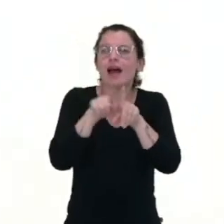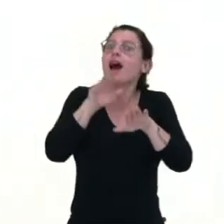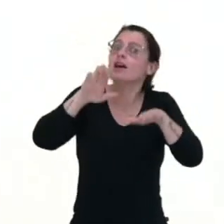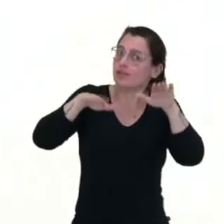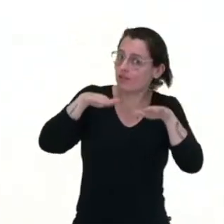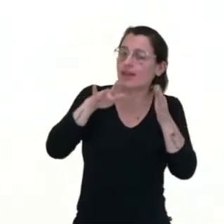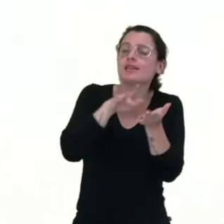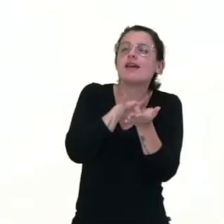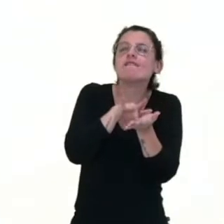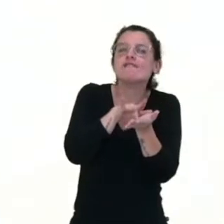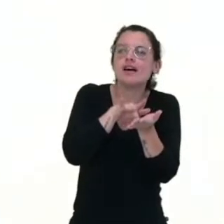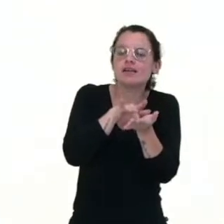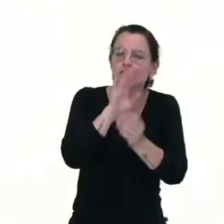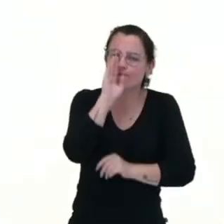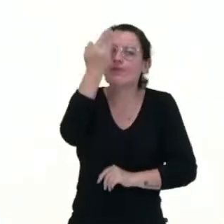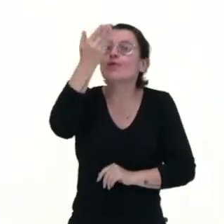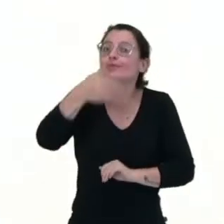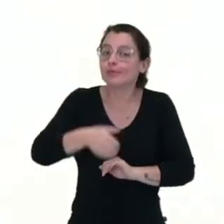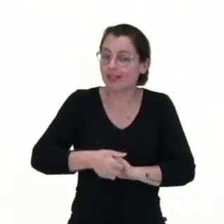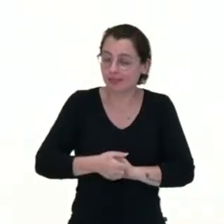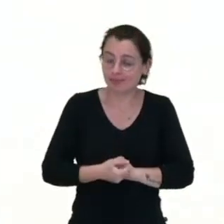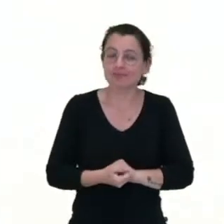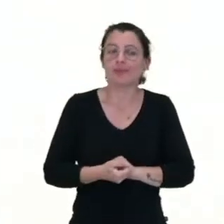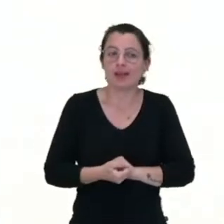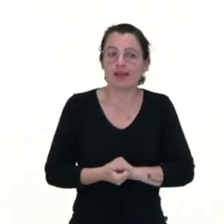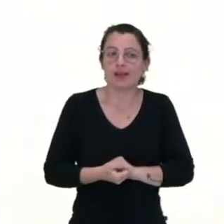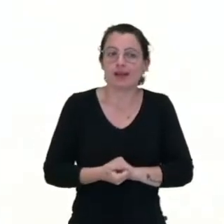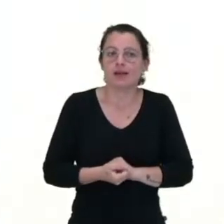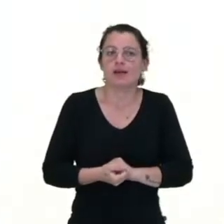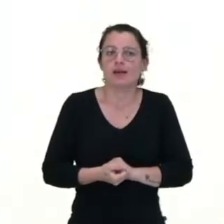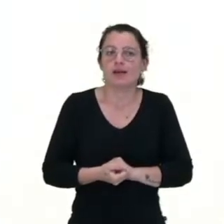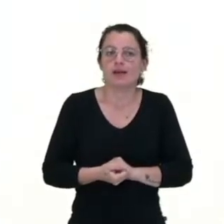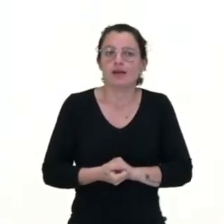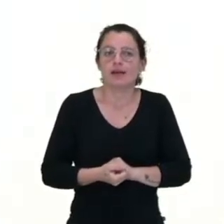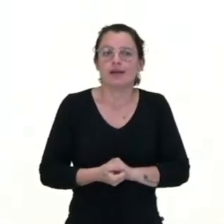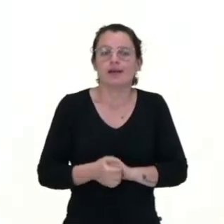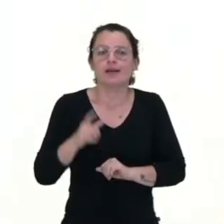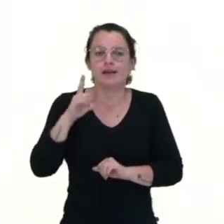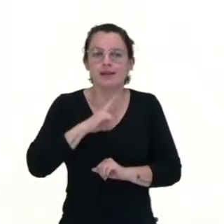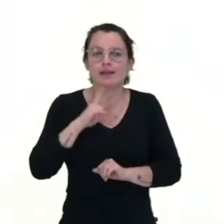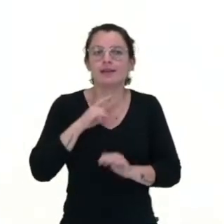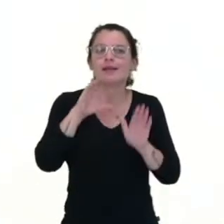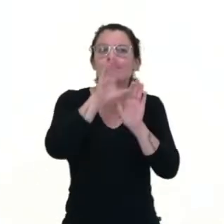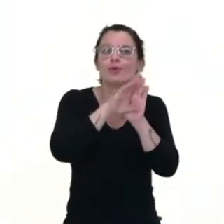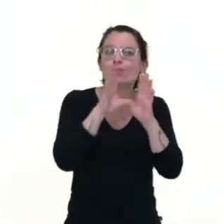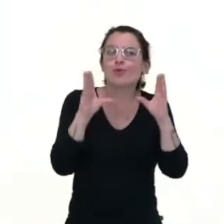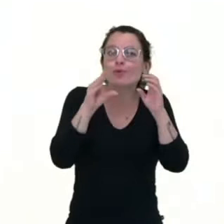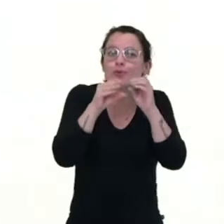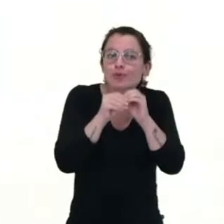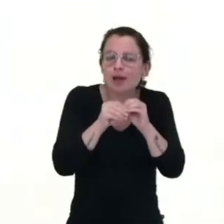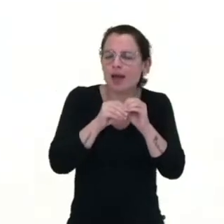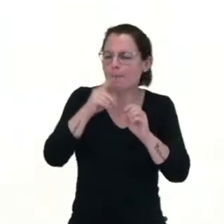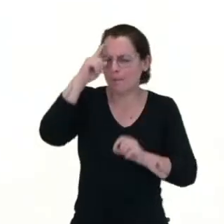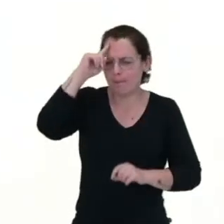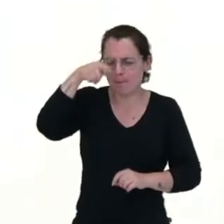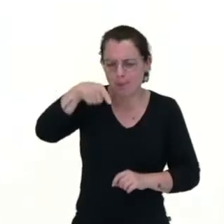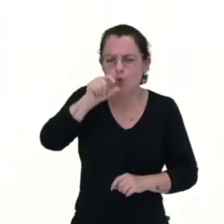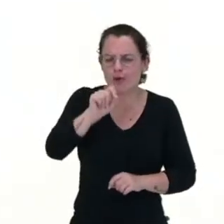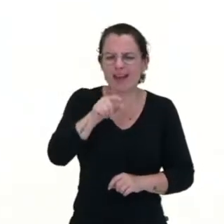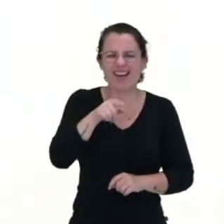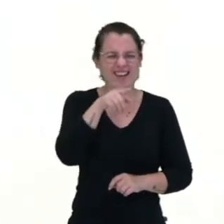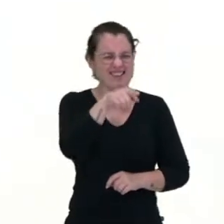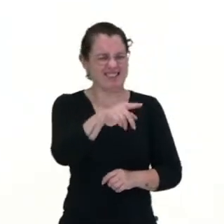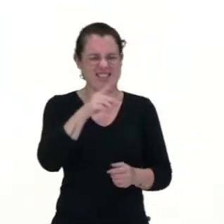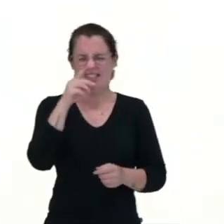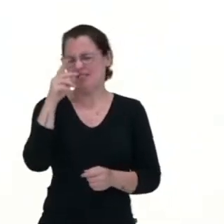suas reflexões e narrativas orais, elas são conceituadas na antropologia como mito, né? Ou seja,